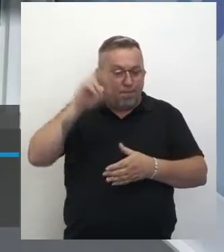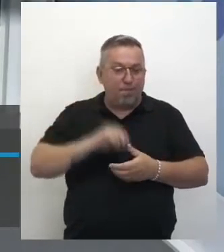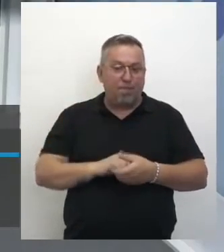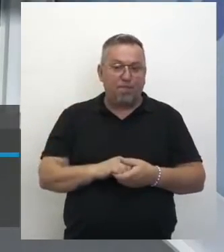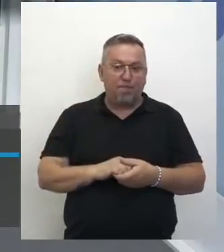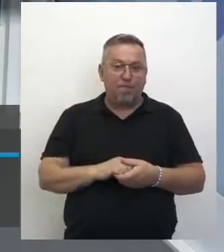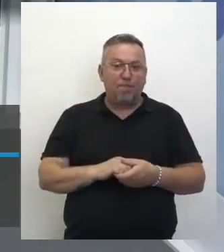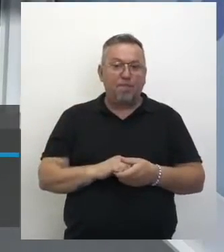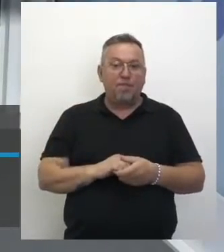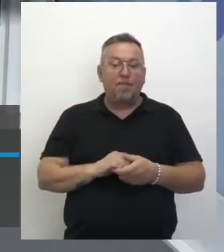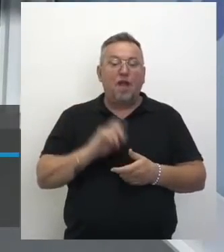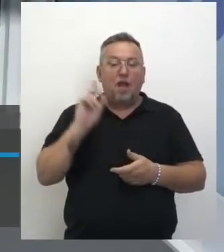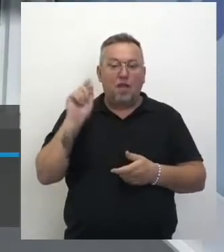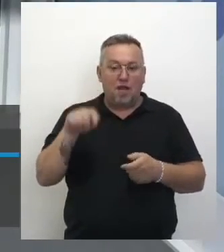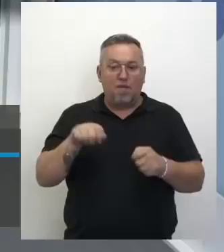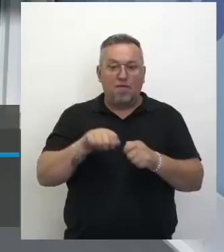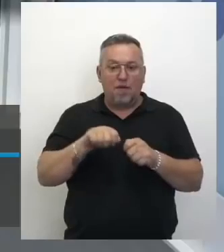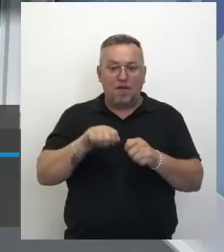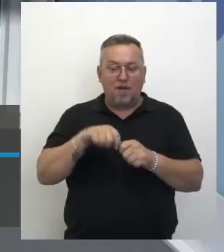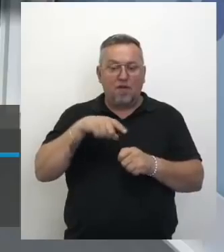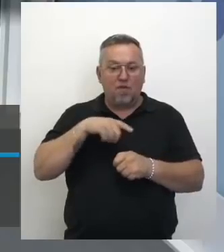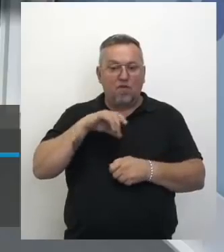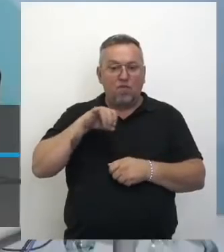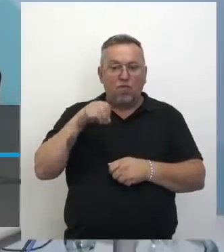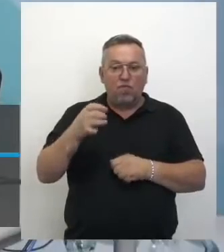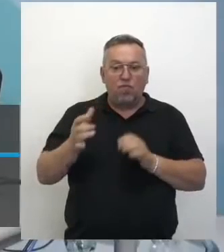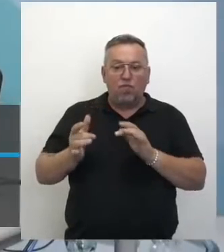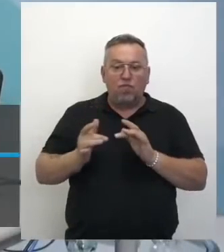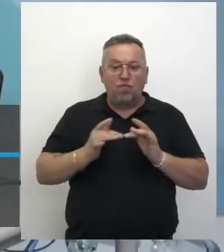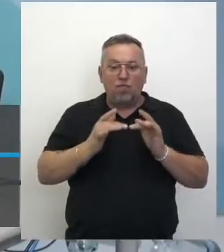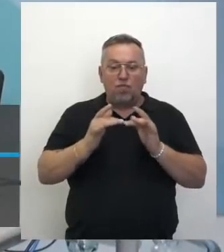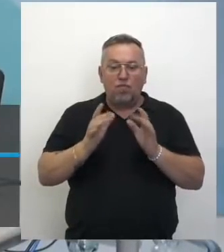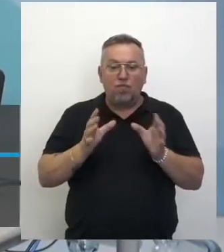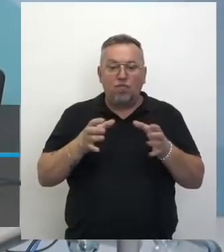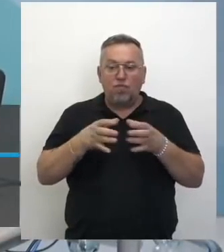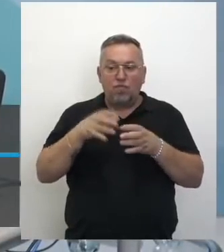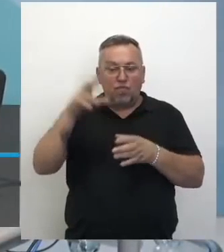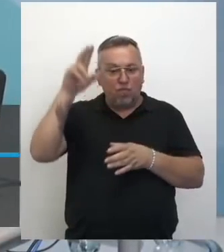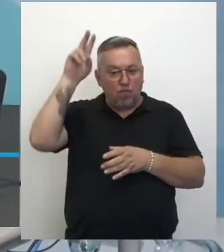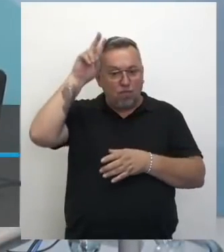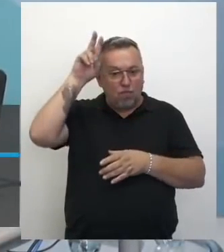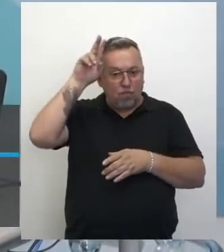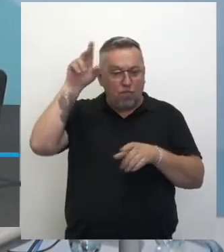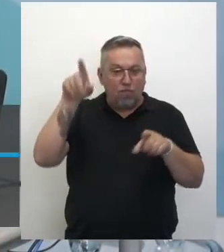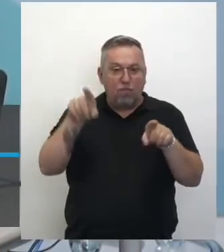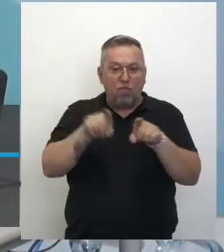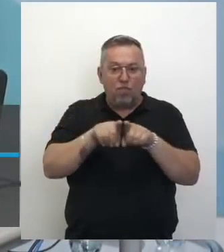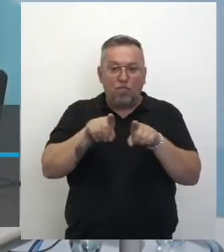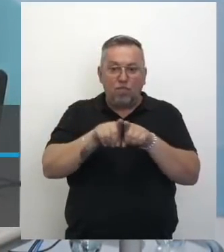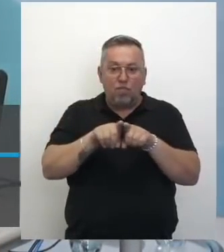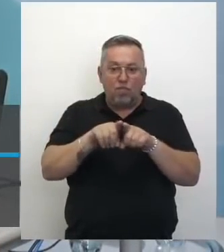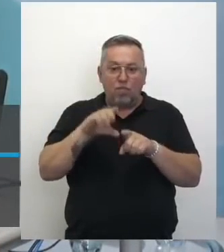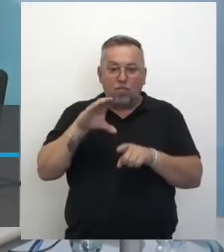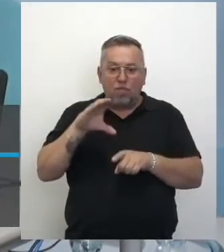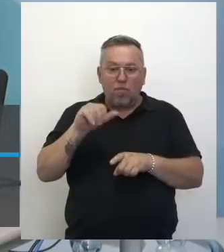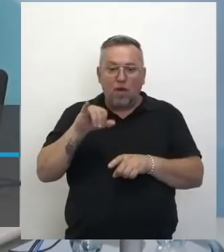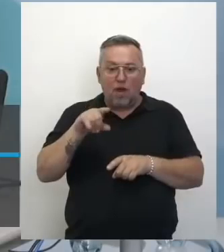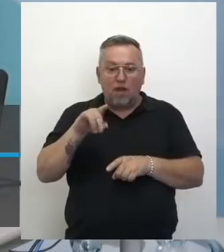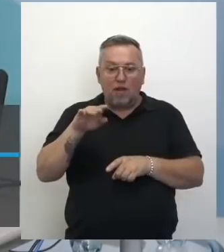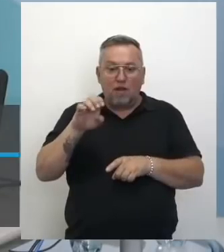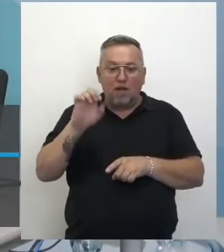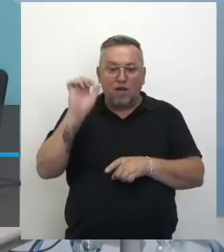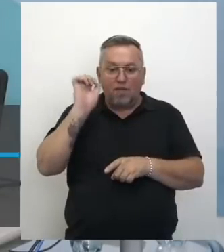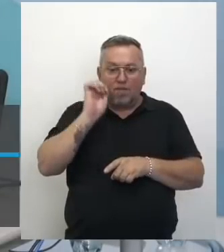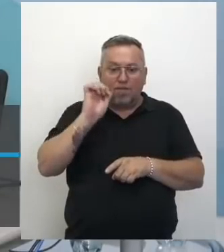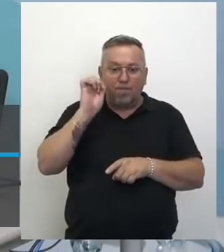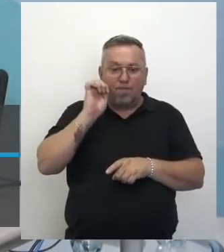para fazer. Eu mesmo já tive a oportunidade de ter contato com tribos indígenas, com a cacique, uma cacique, né,